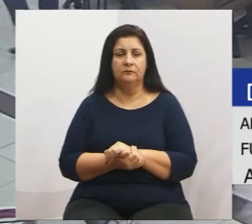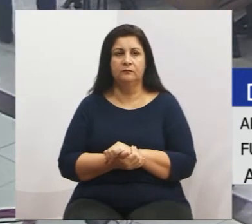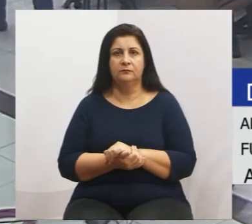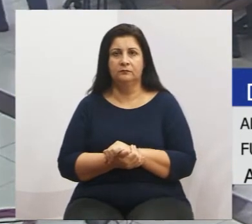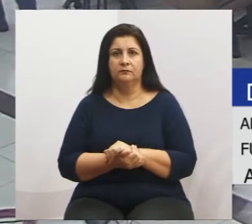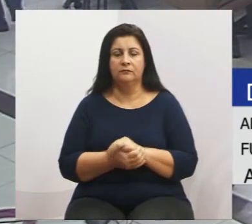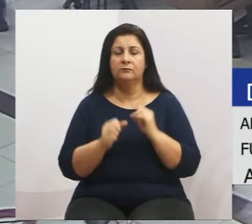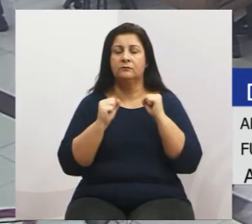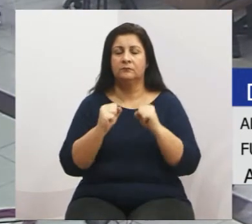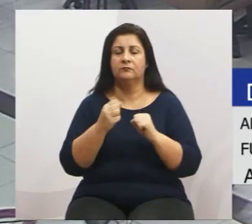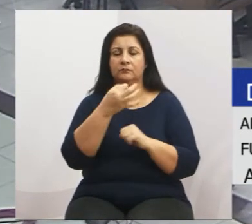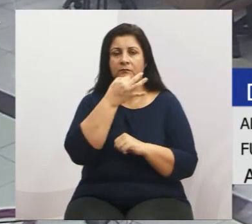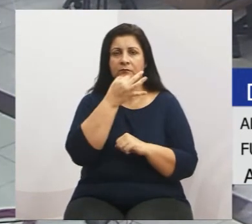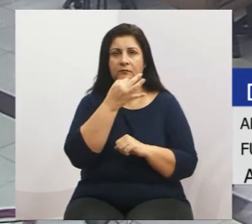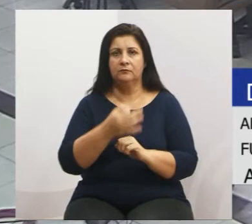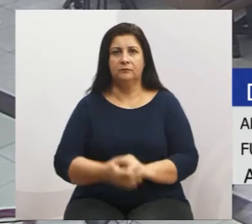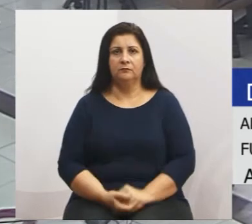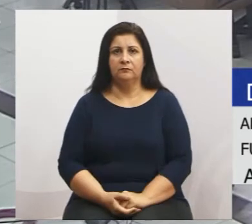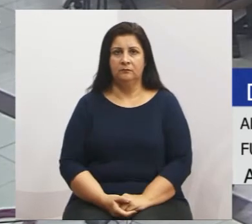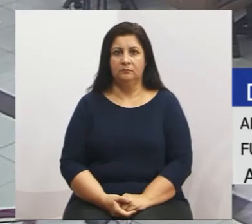O projeto continua em discussão.